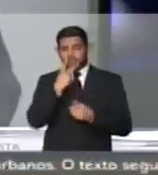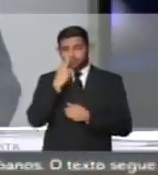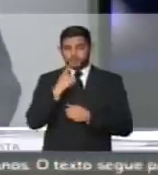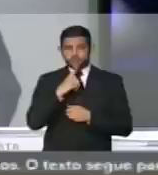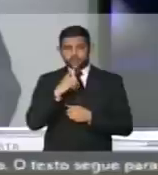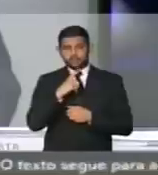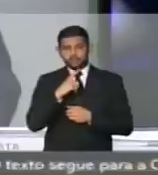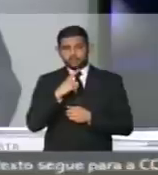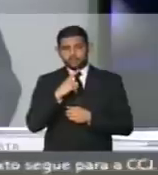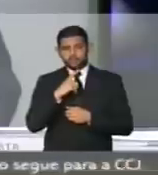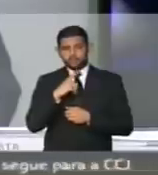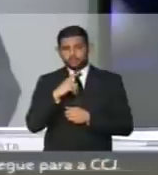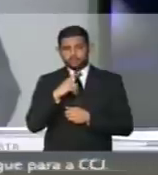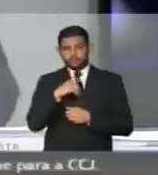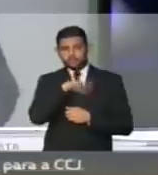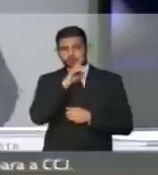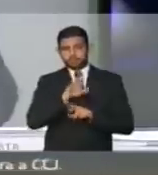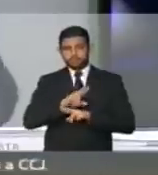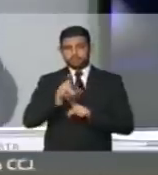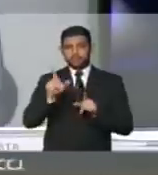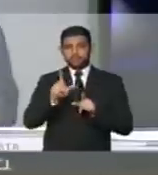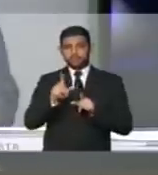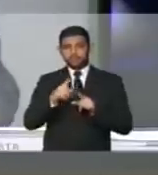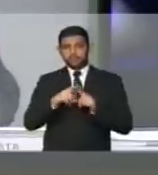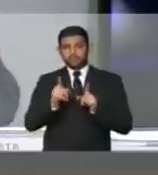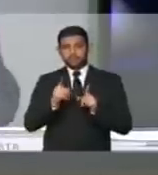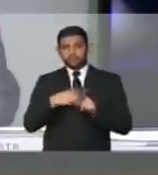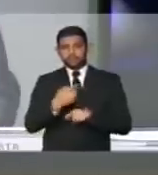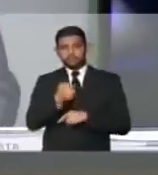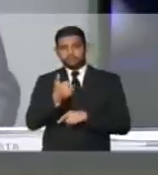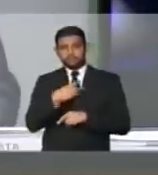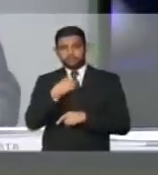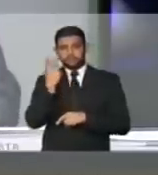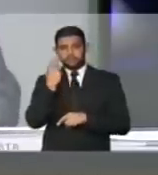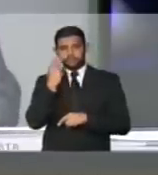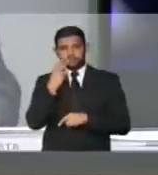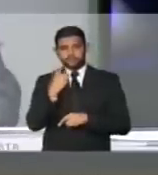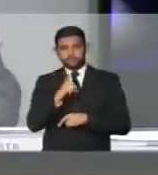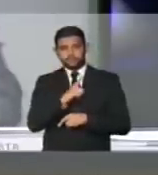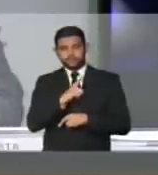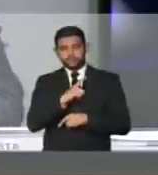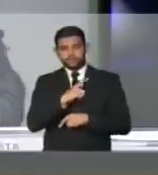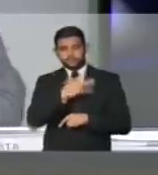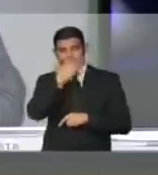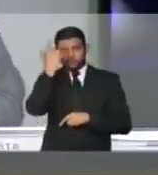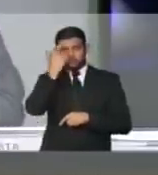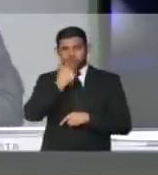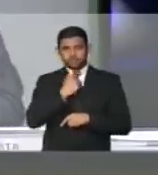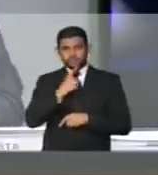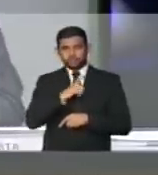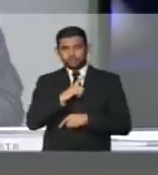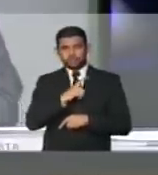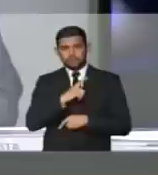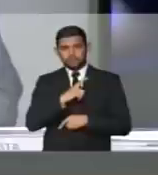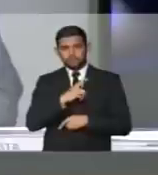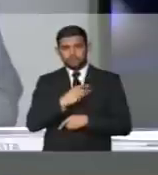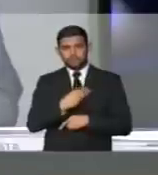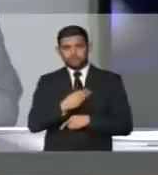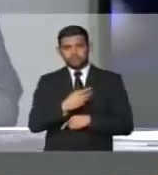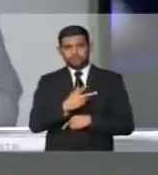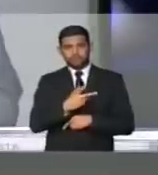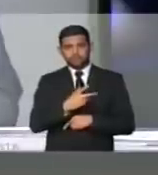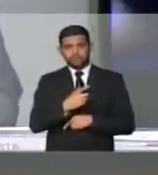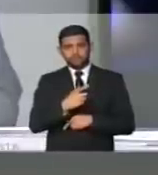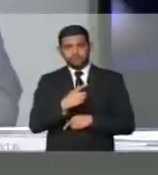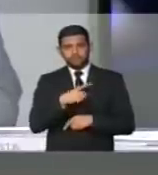Eu devo ser um animal diferente, mas é um pouco raro você ter um indivíduo que tenha tido,